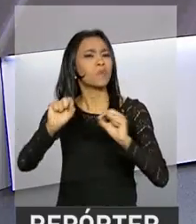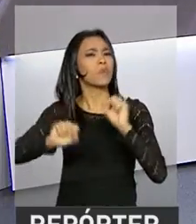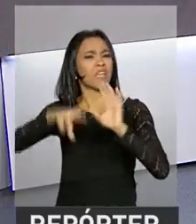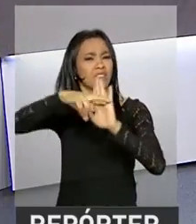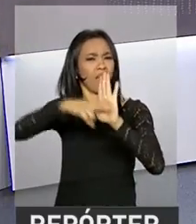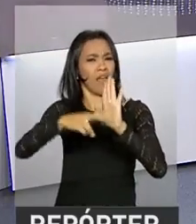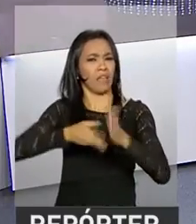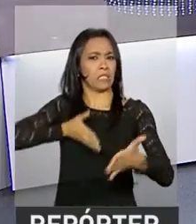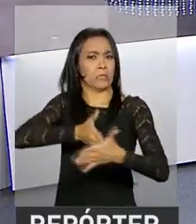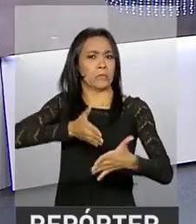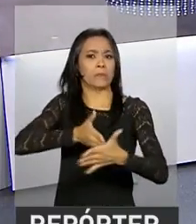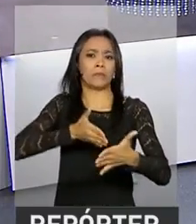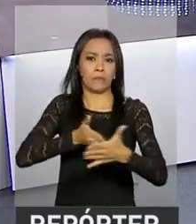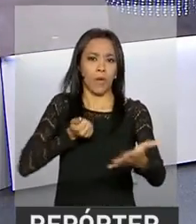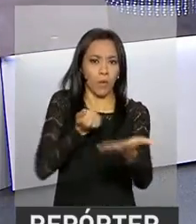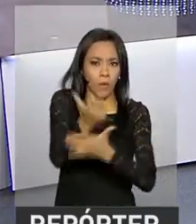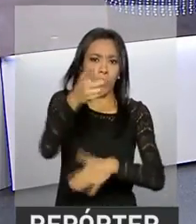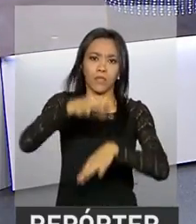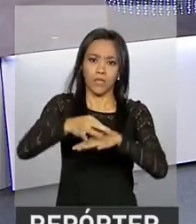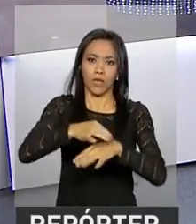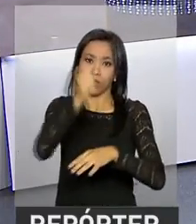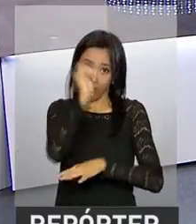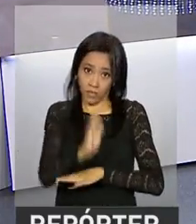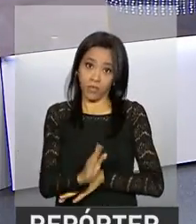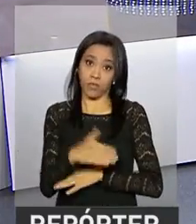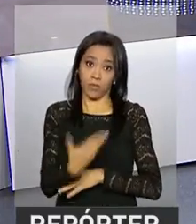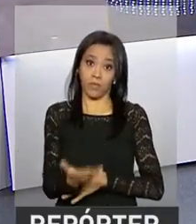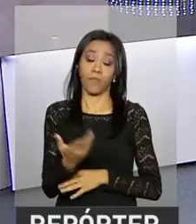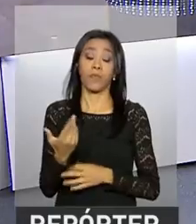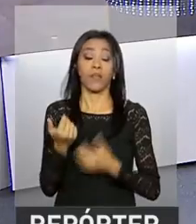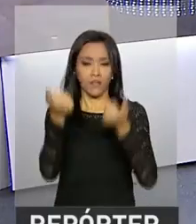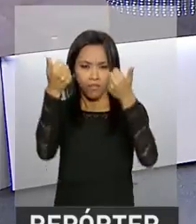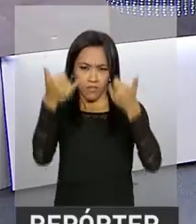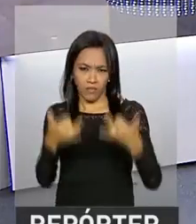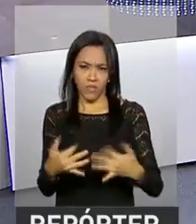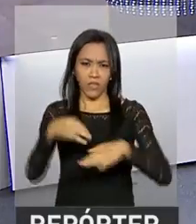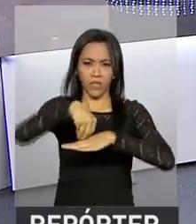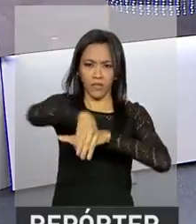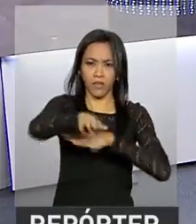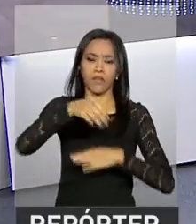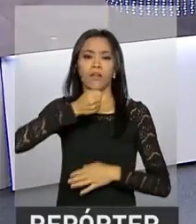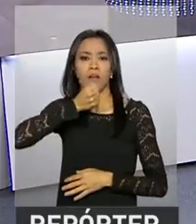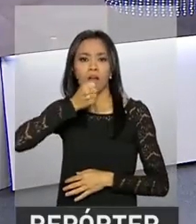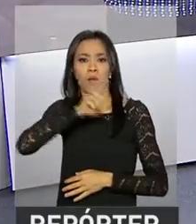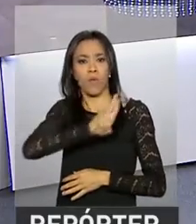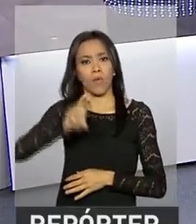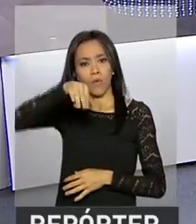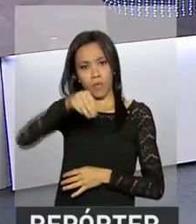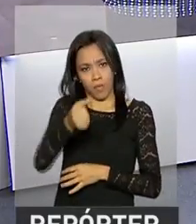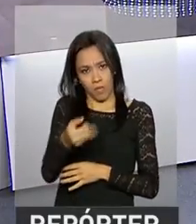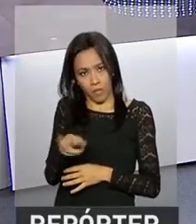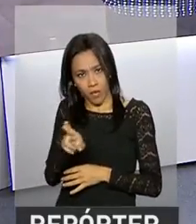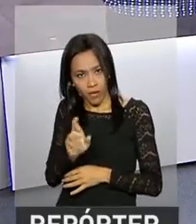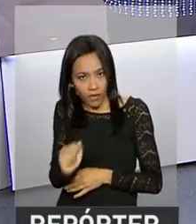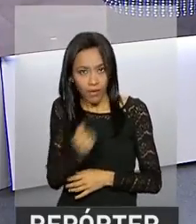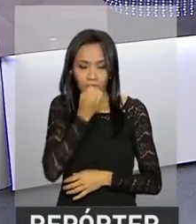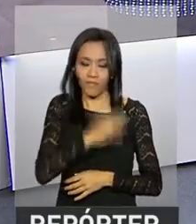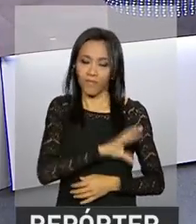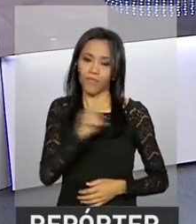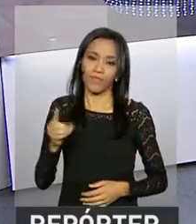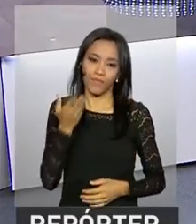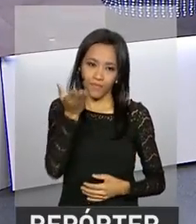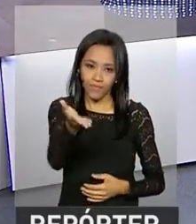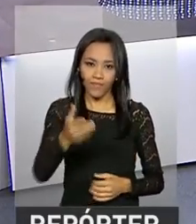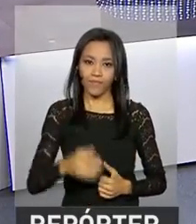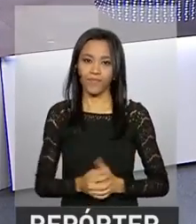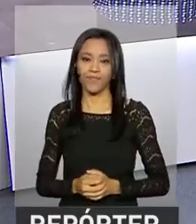vamos então conversar com a repórter maria aquino que tem mais informações com a gente sobre esse assunto o aymara um bom dia para você